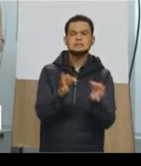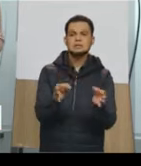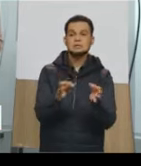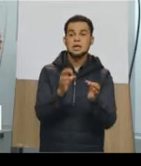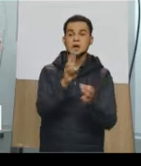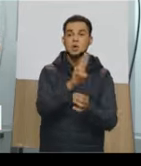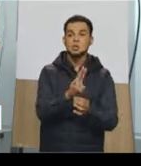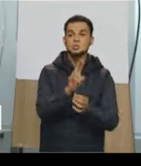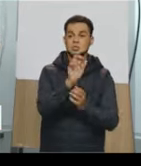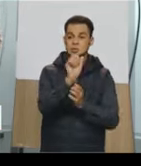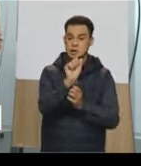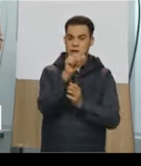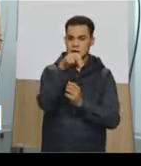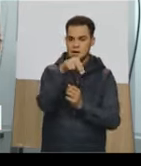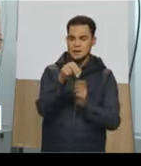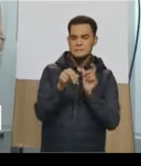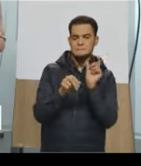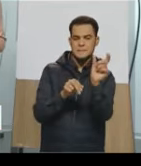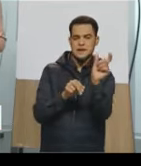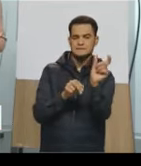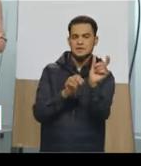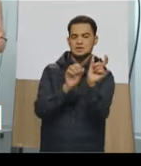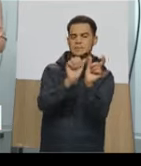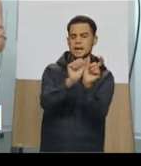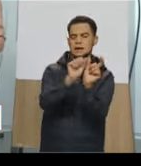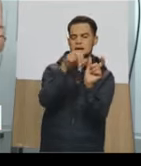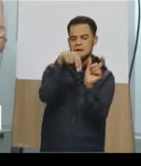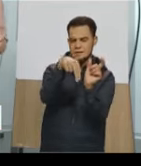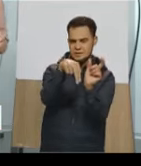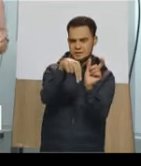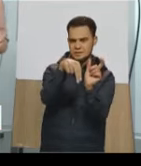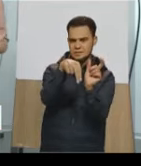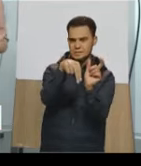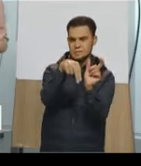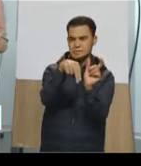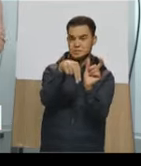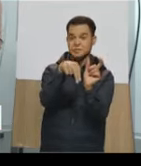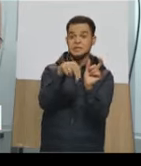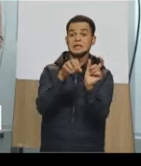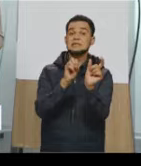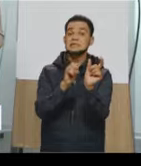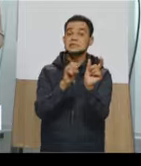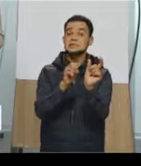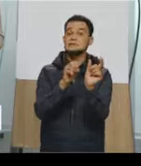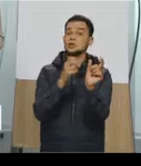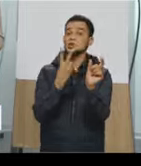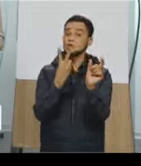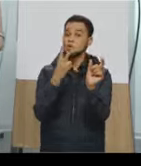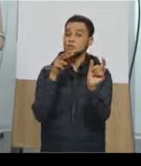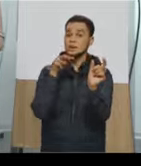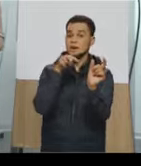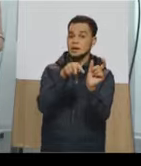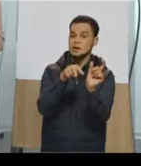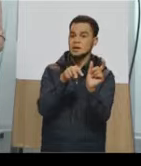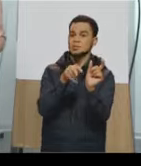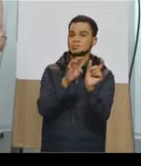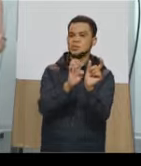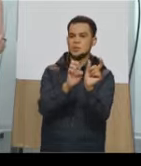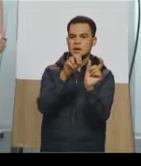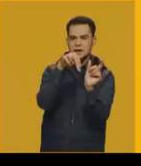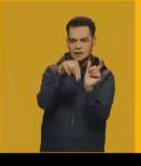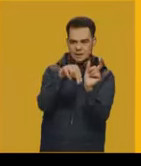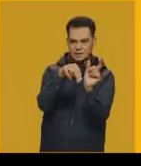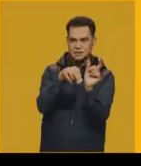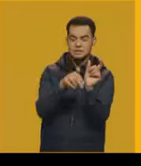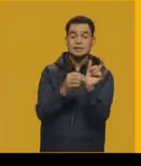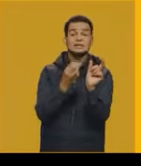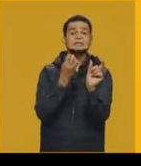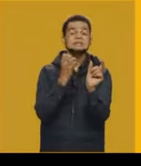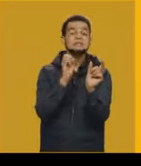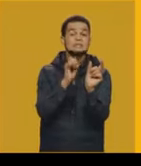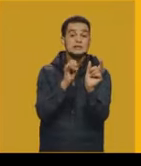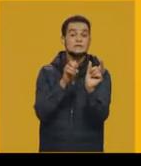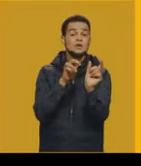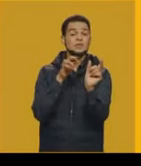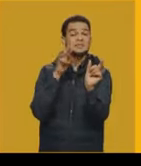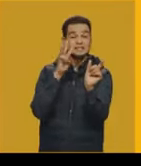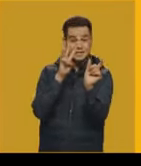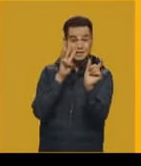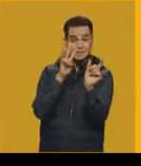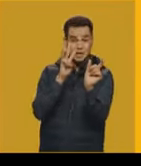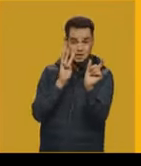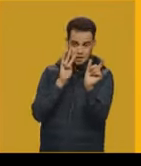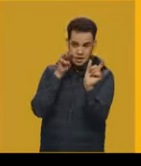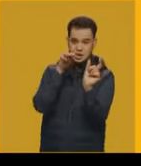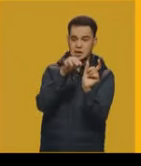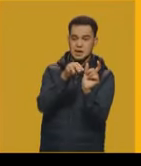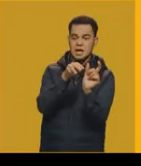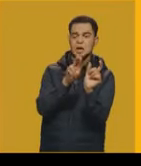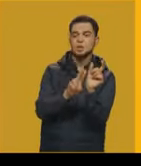an. Quando tem ligação dupla, eu uso o en. E quando tem ligação tripla, eu uso o